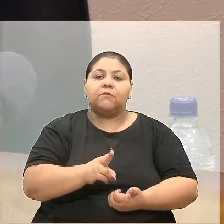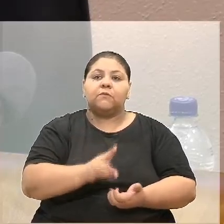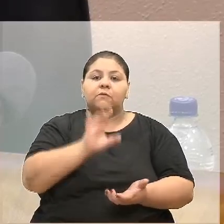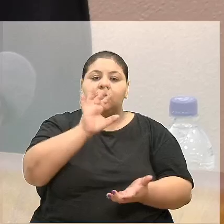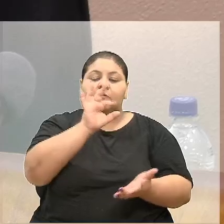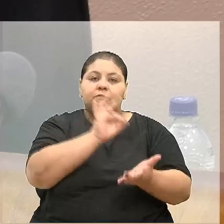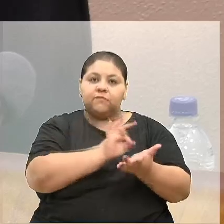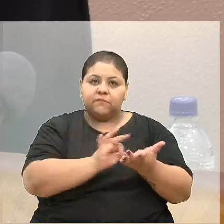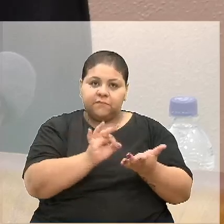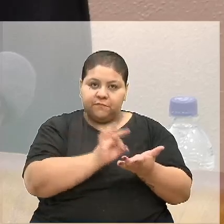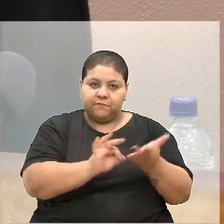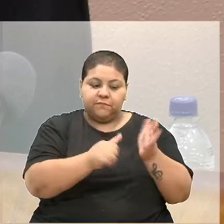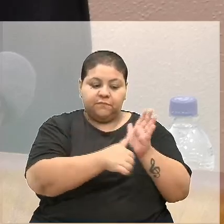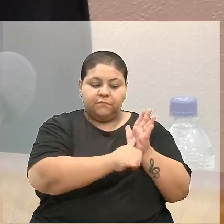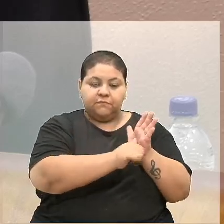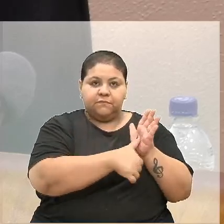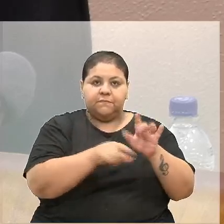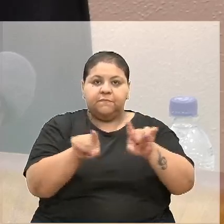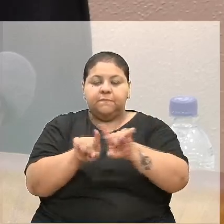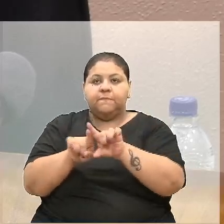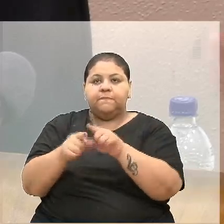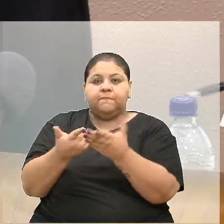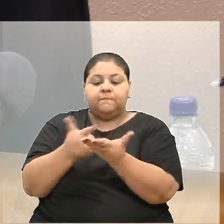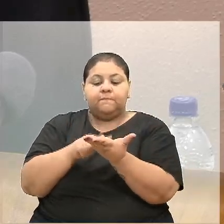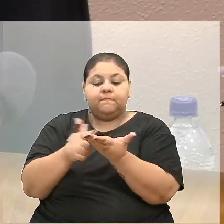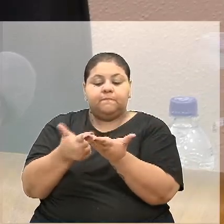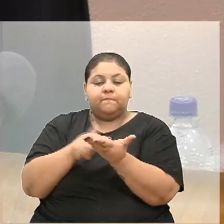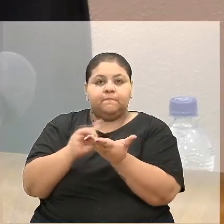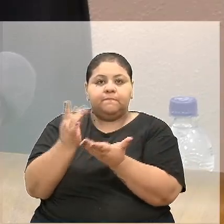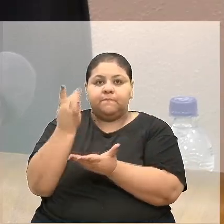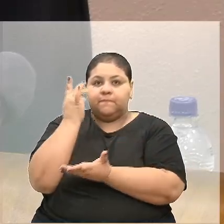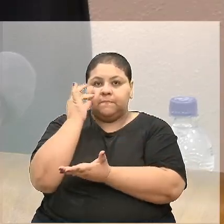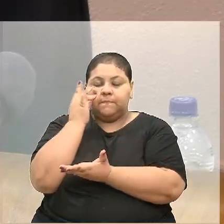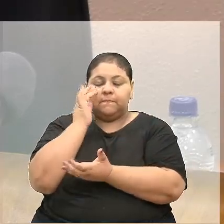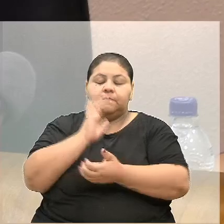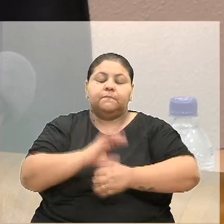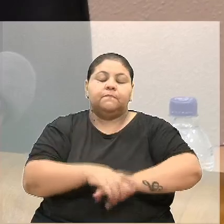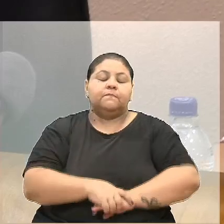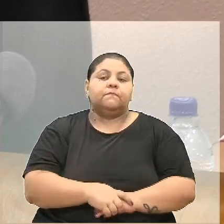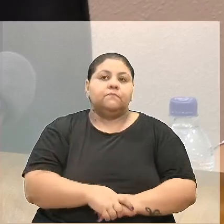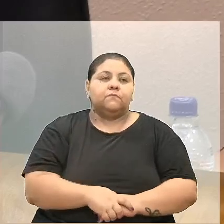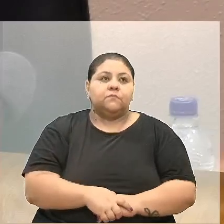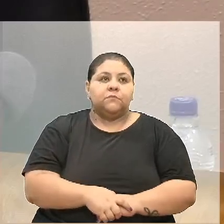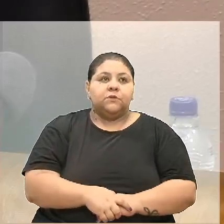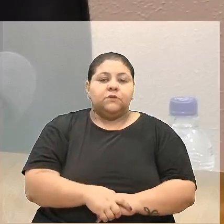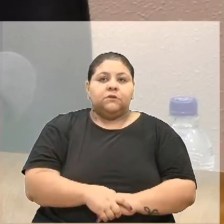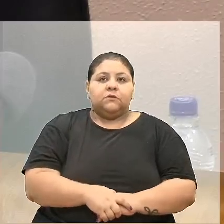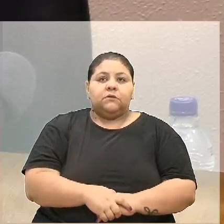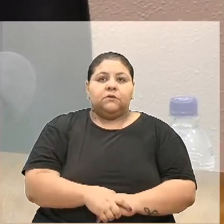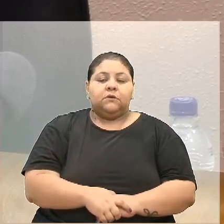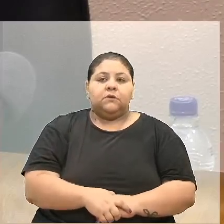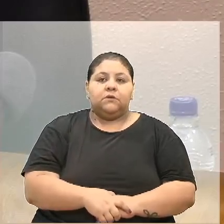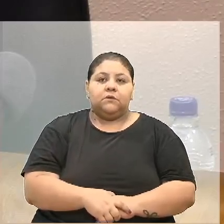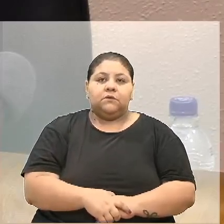terminal eletrônico e também no livro de presenças.